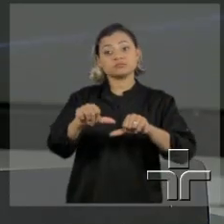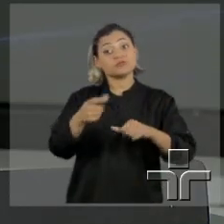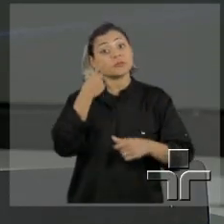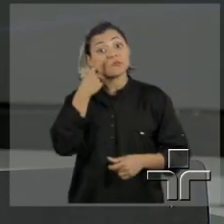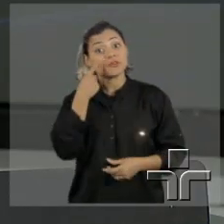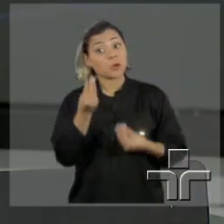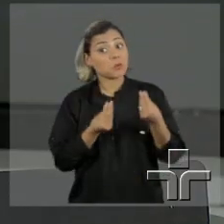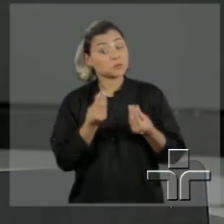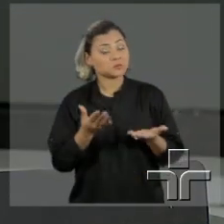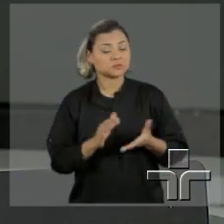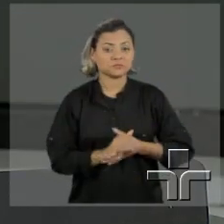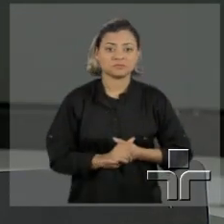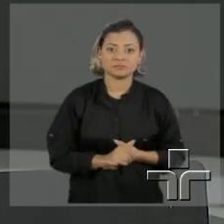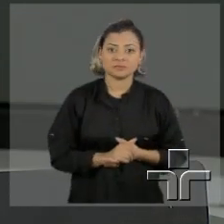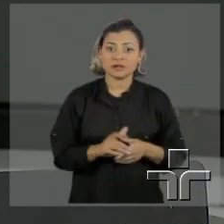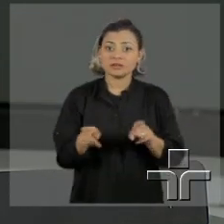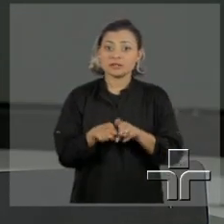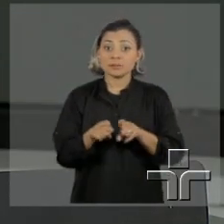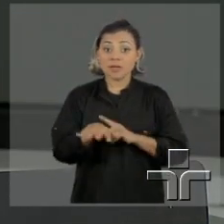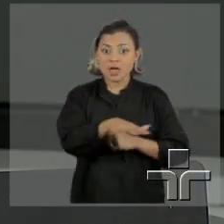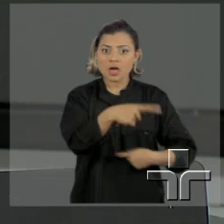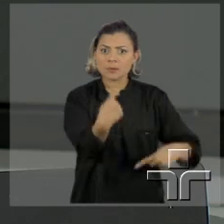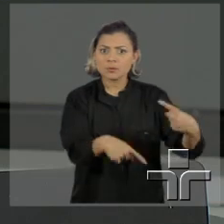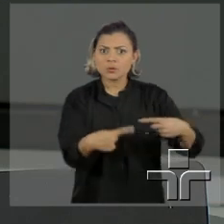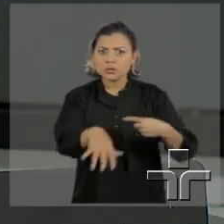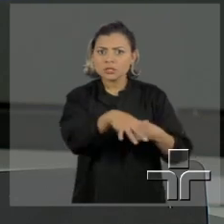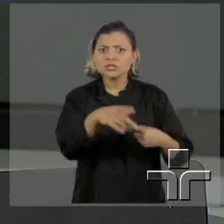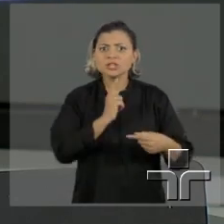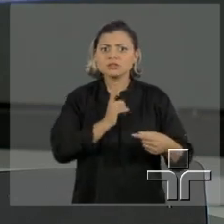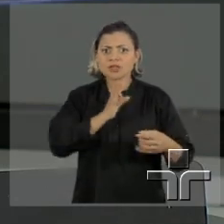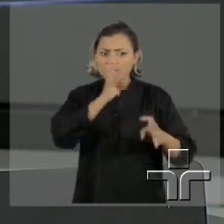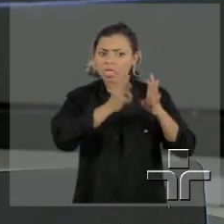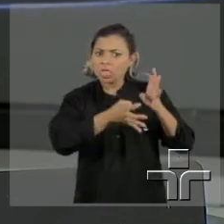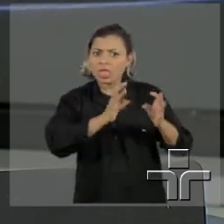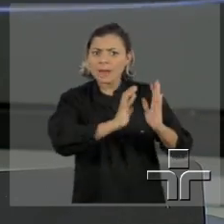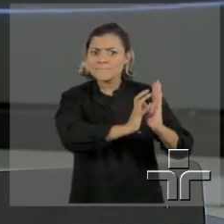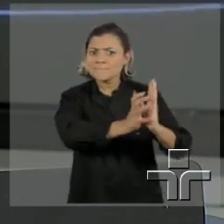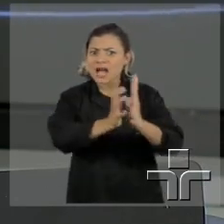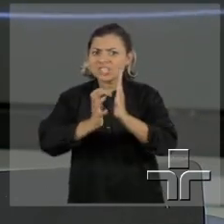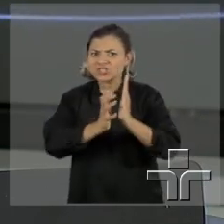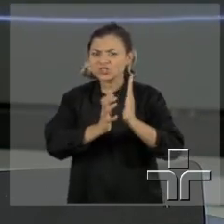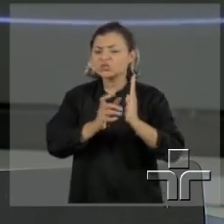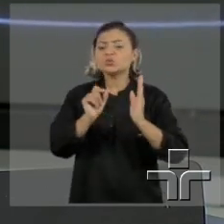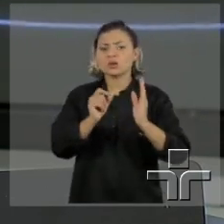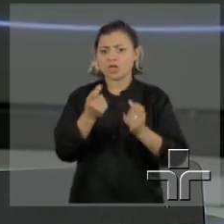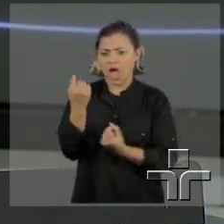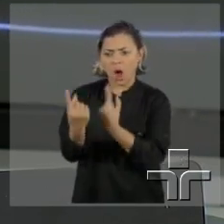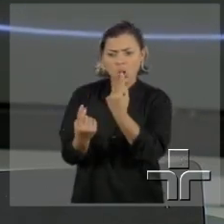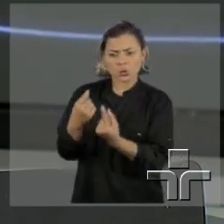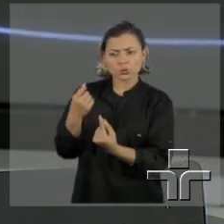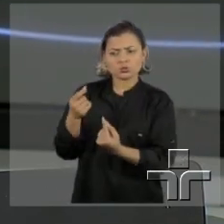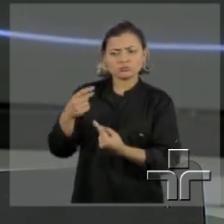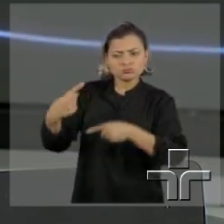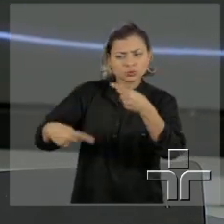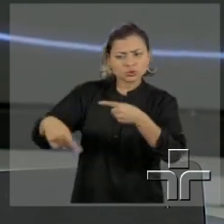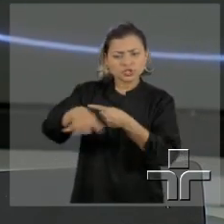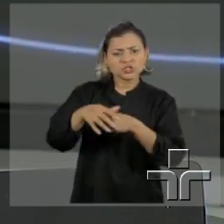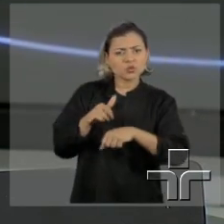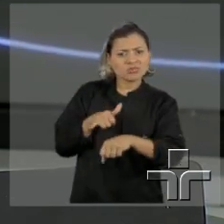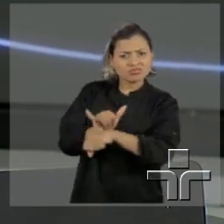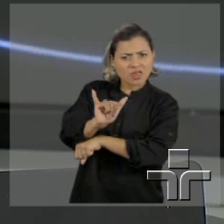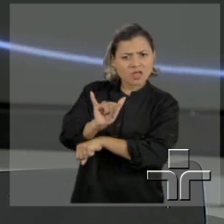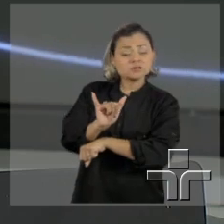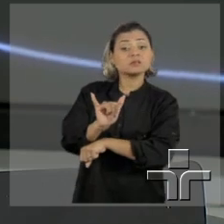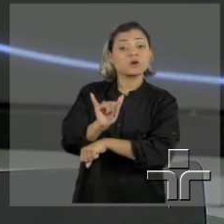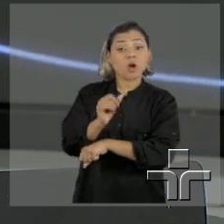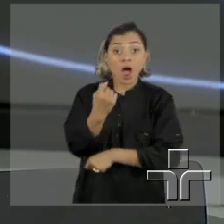conferir. Movimentos de renovação política rebatem as acusações de partidos de traição e de infidelidade partidária. Muitos